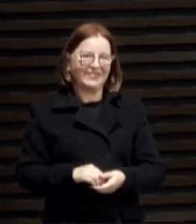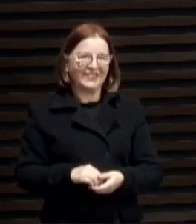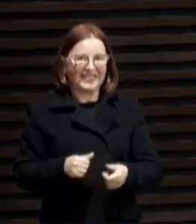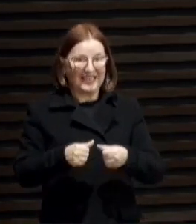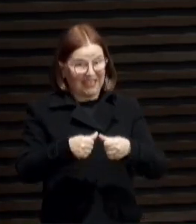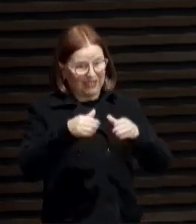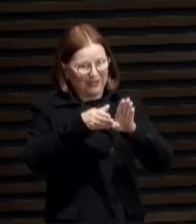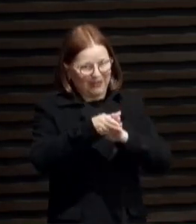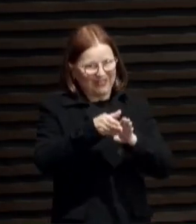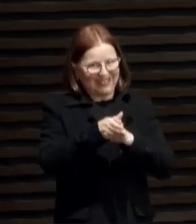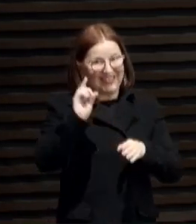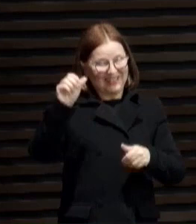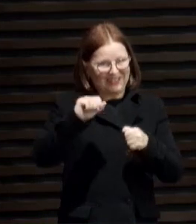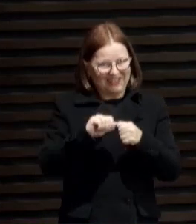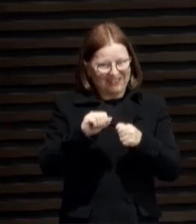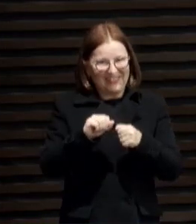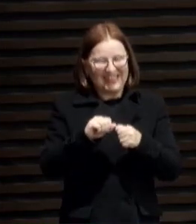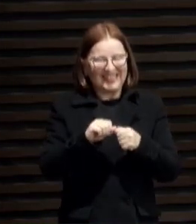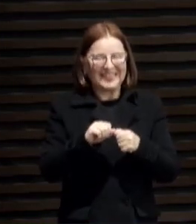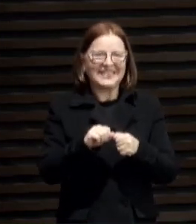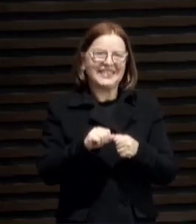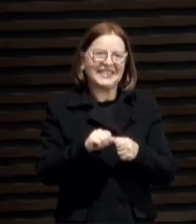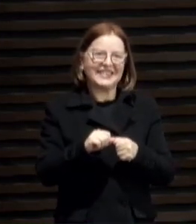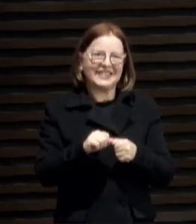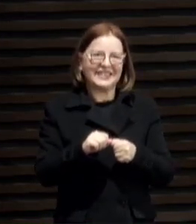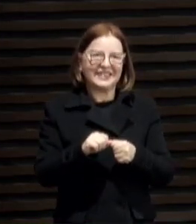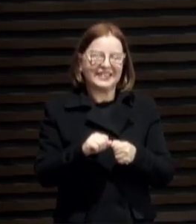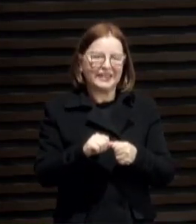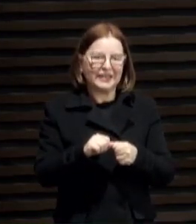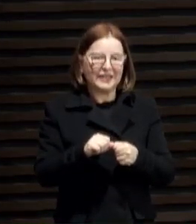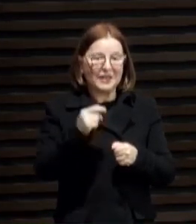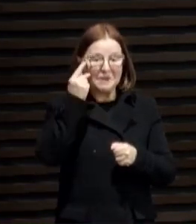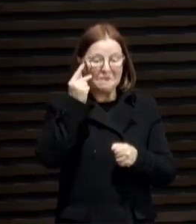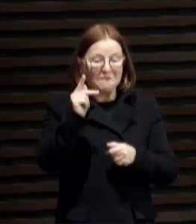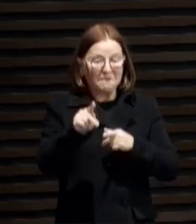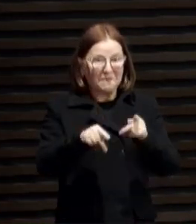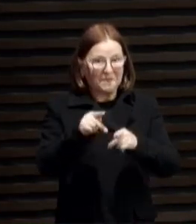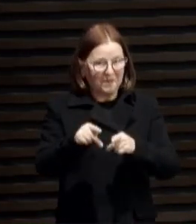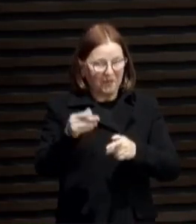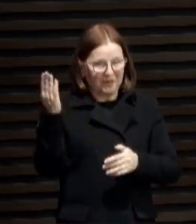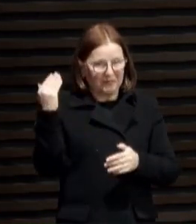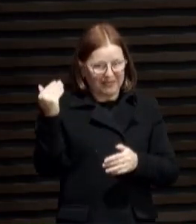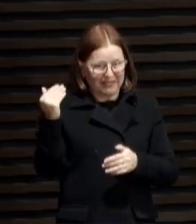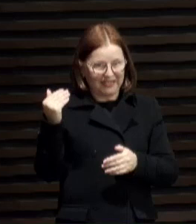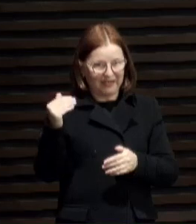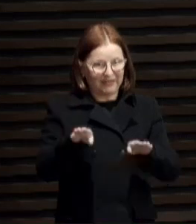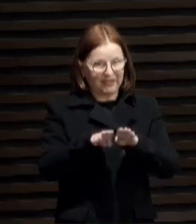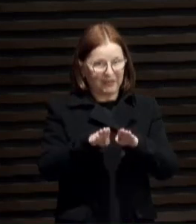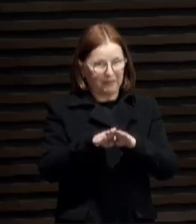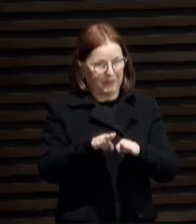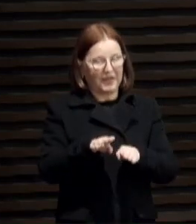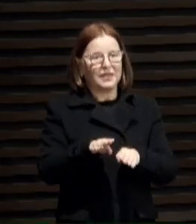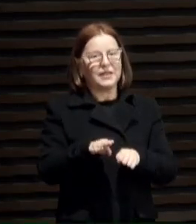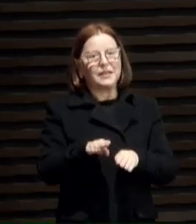exortação, né, que Deus está fazendo, essa advertência para o povo daquela época, a exortação que chega até nós nos dias de hoje,